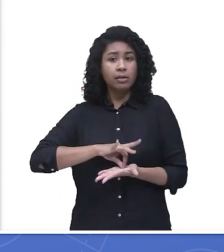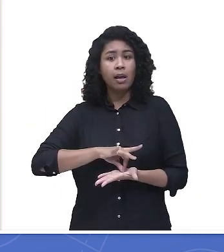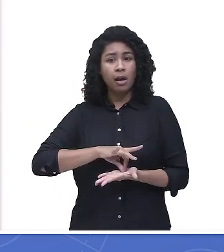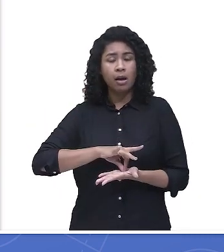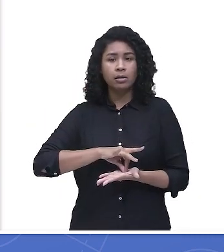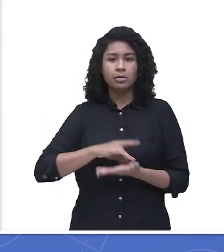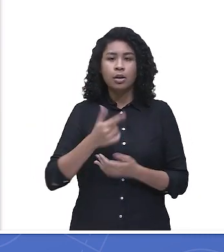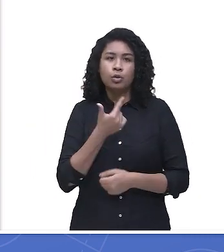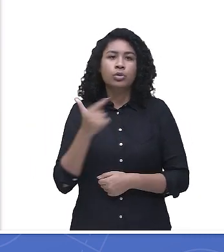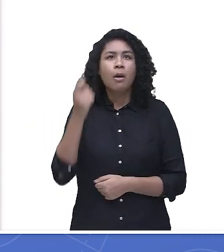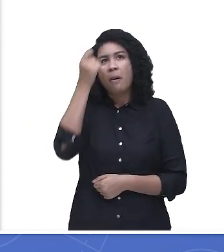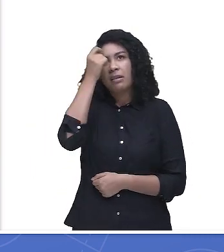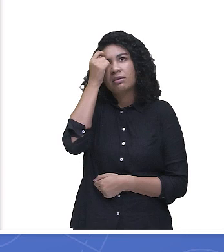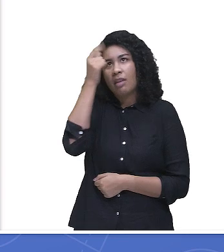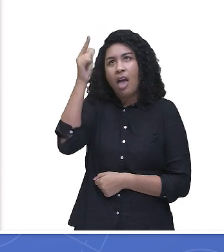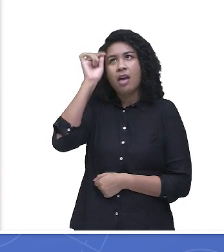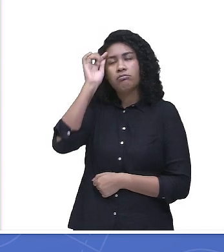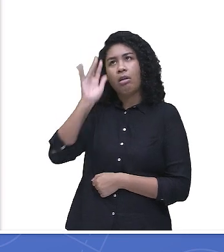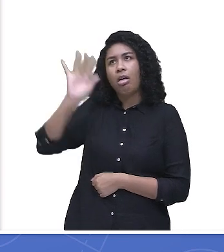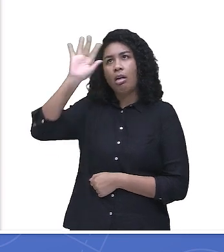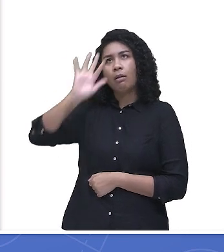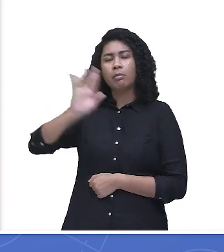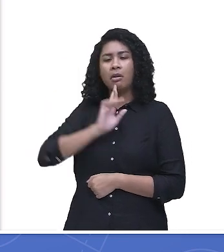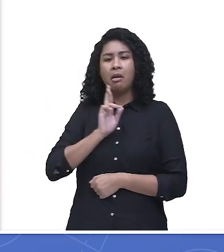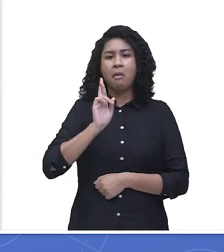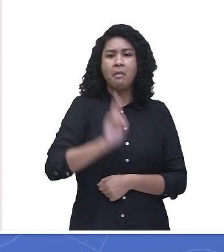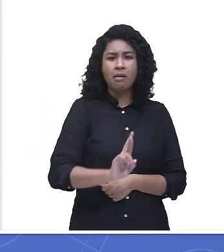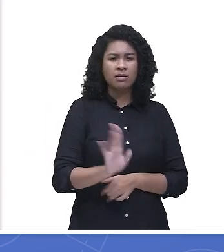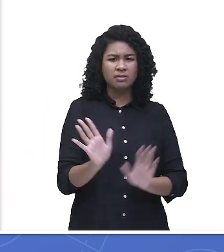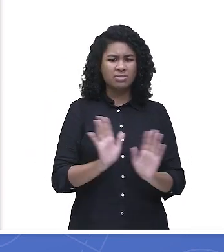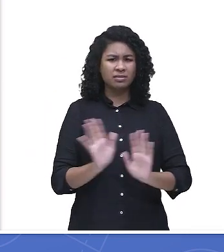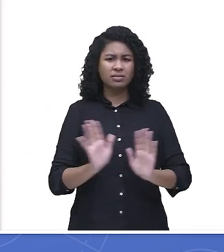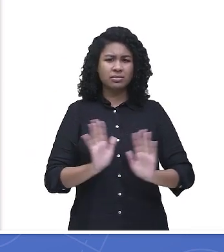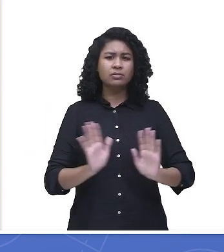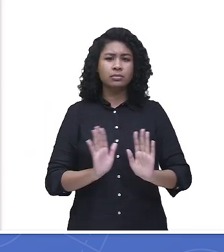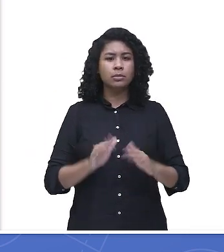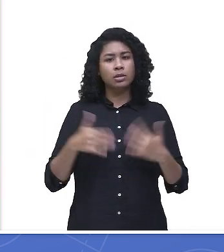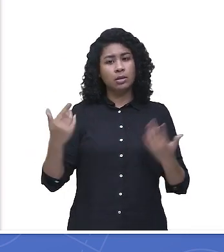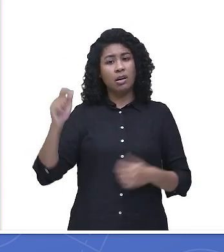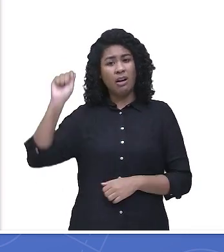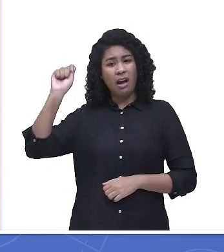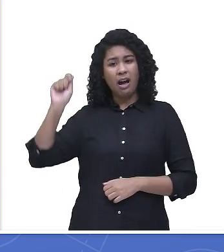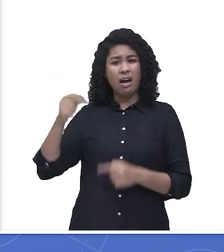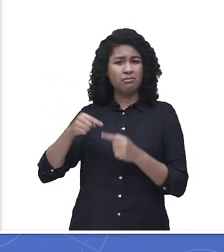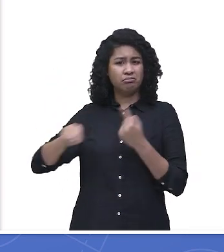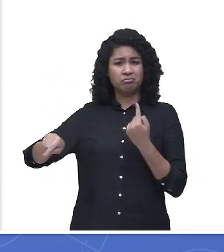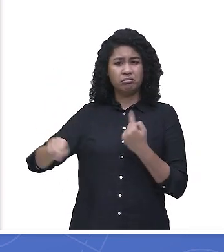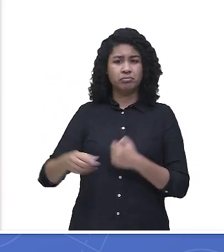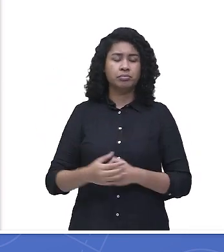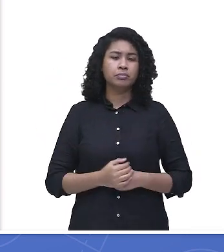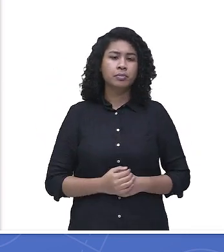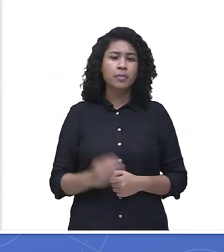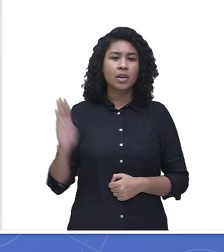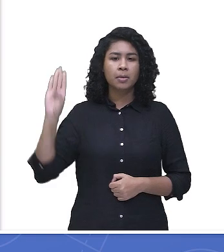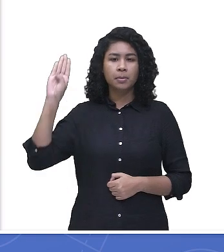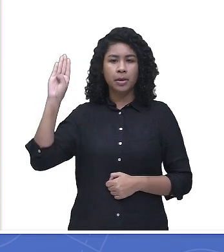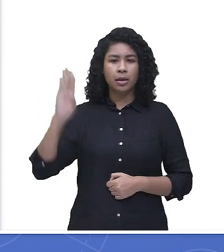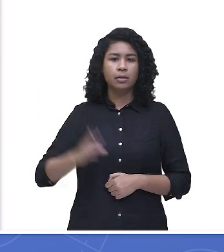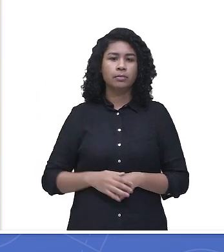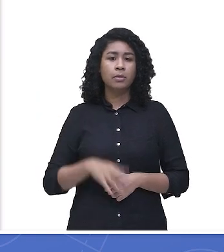falar de uma ideia para representar por meio de outra coisa. Então, a letra A não pode ser. B, manter-se fiel aos